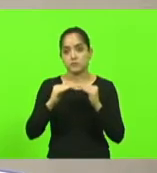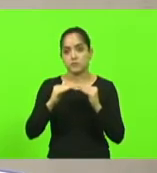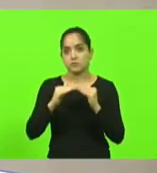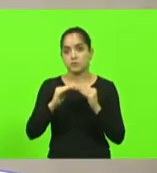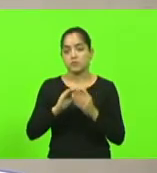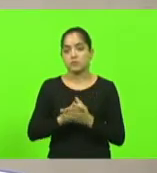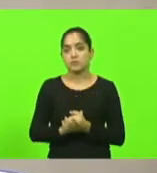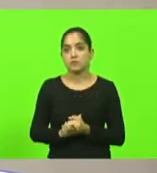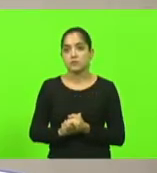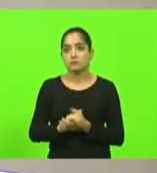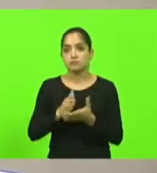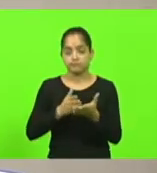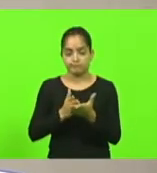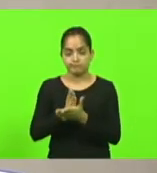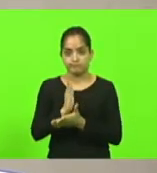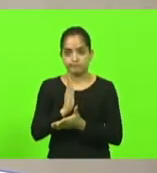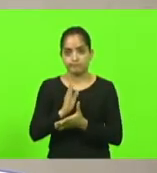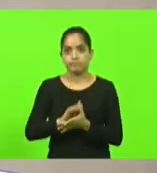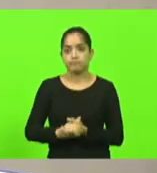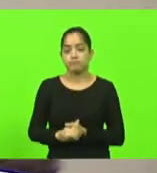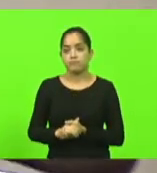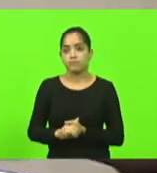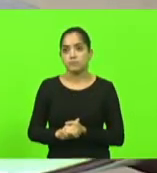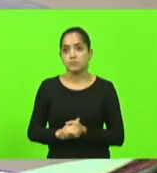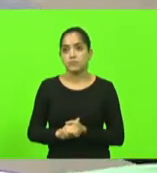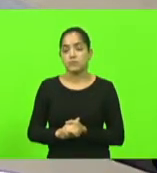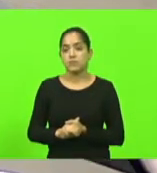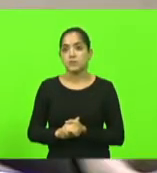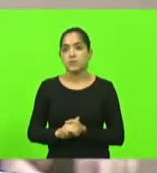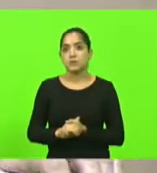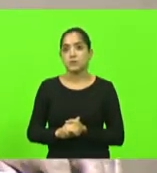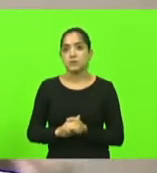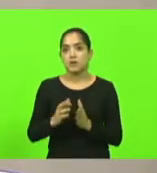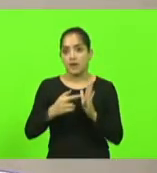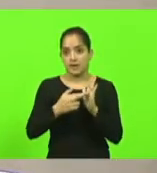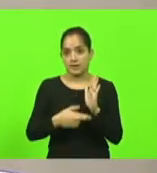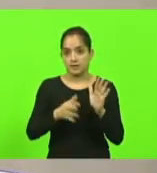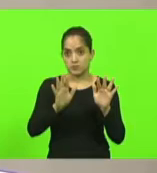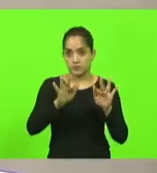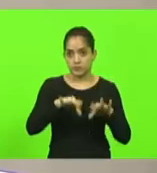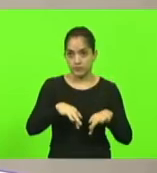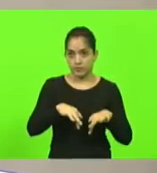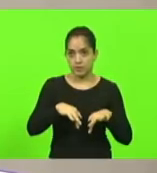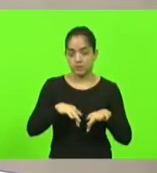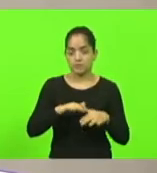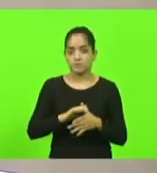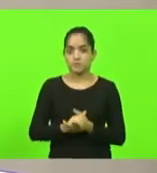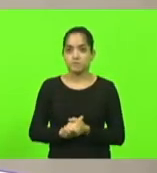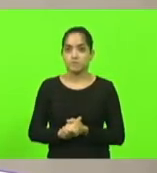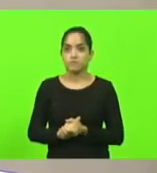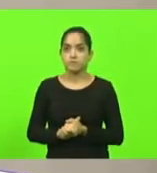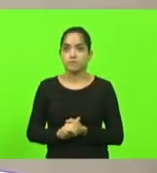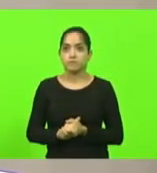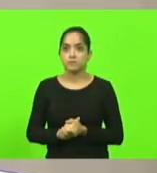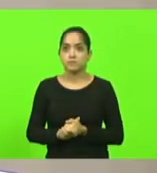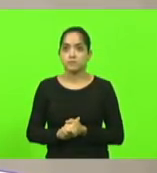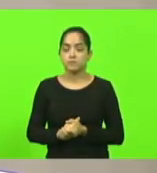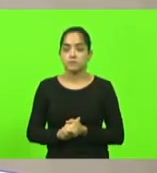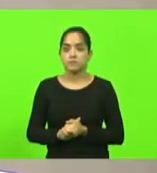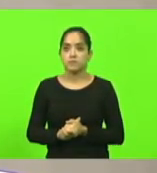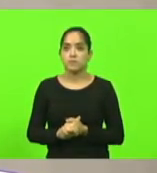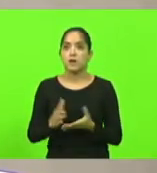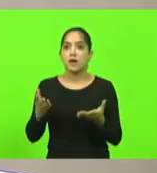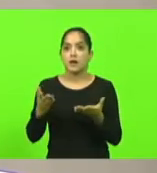encontra. Aprovado por unanimidade. Na sequência, a gente vota a redação final, porque o prazo é 3/9. Agora sim,